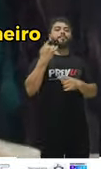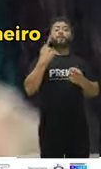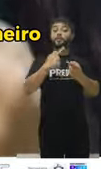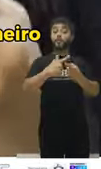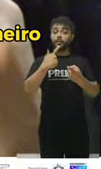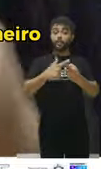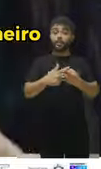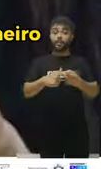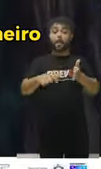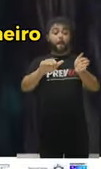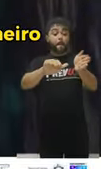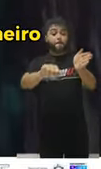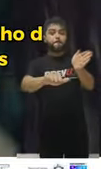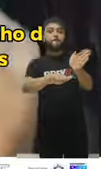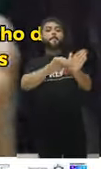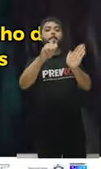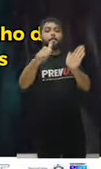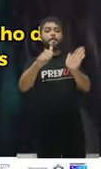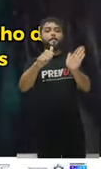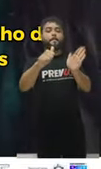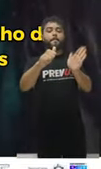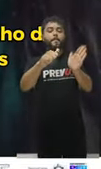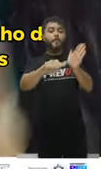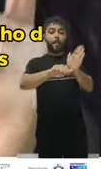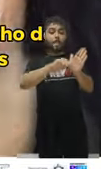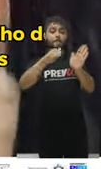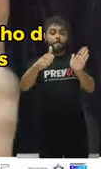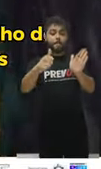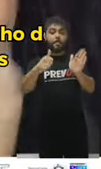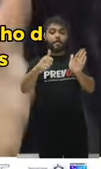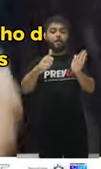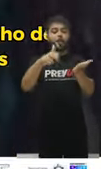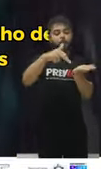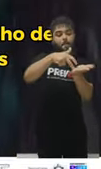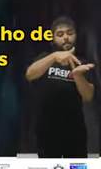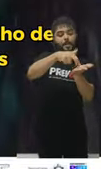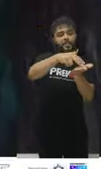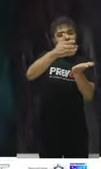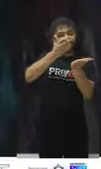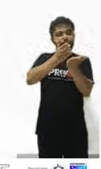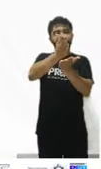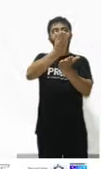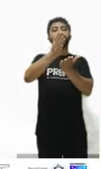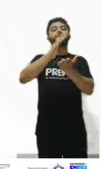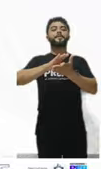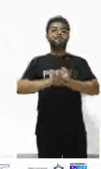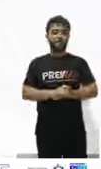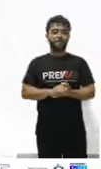porque vai ser o primeiro passo para a realização do sonho de cada um de vocês.